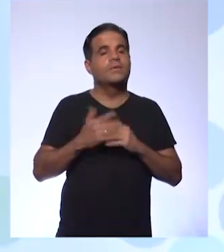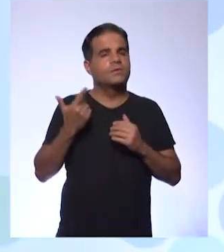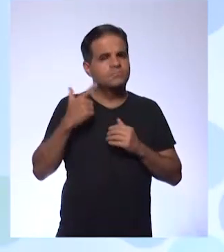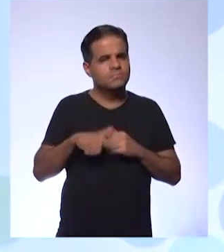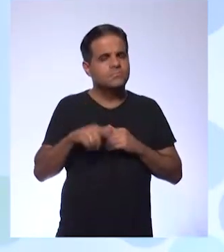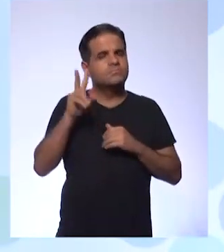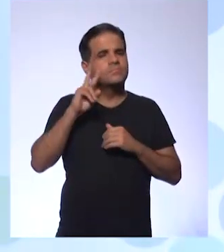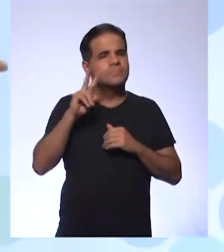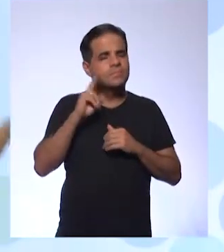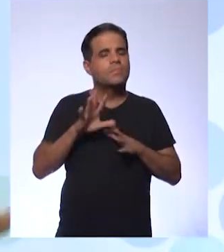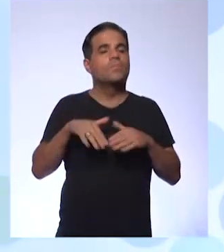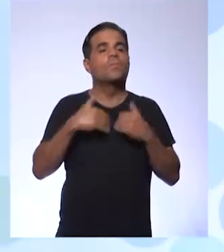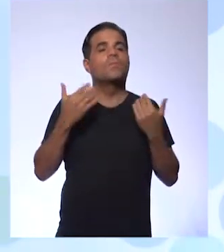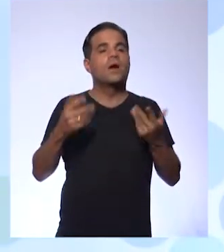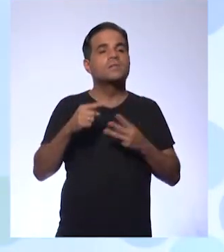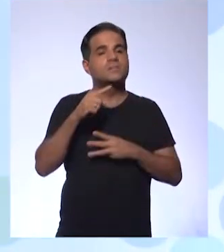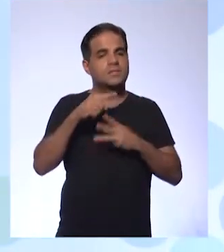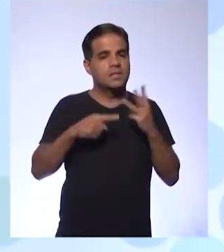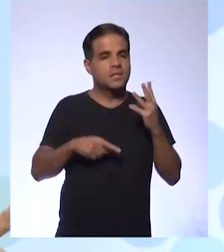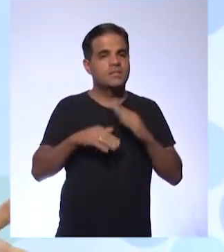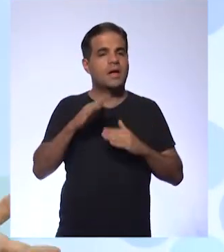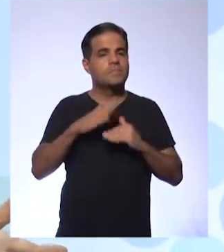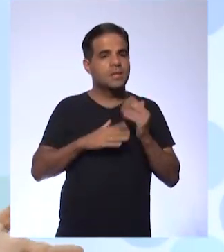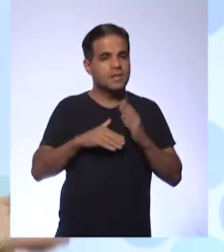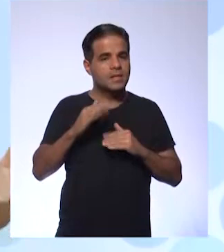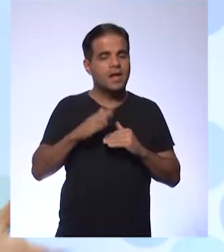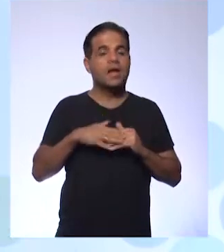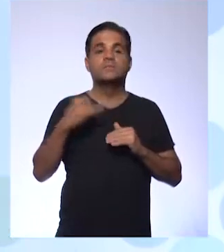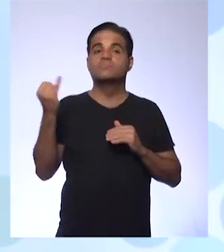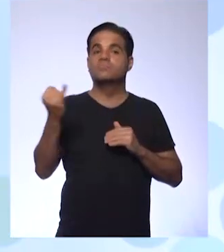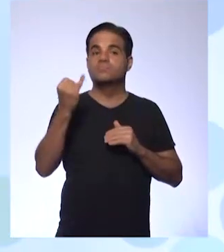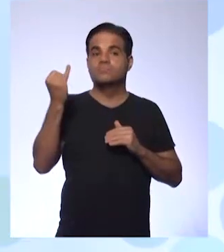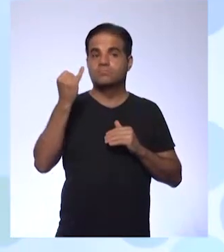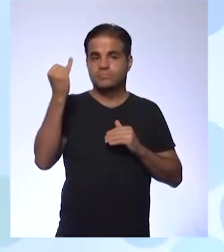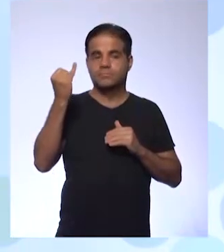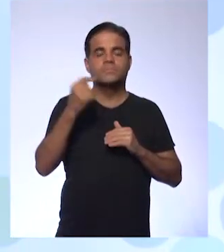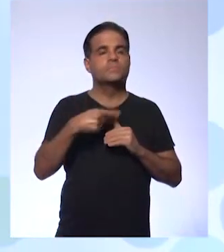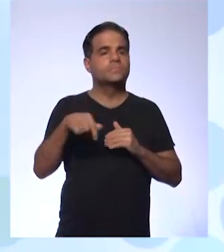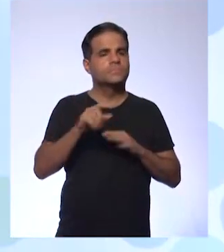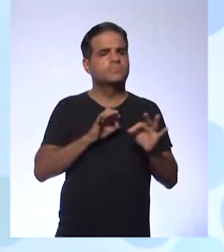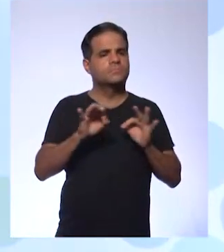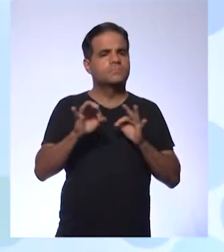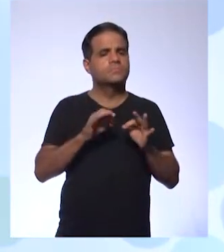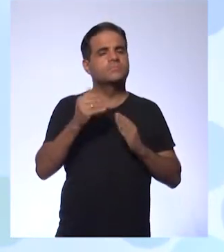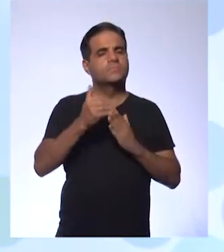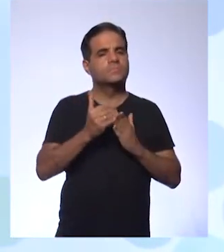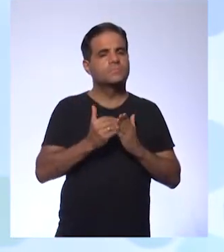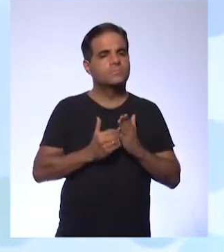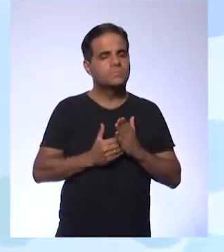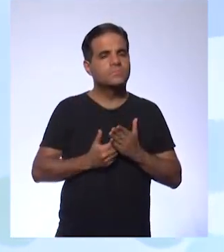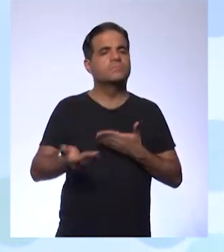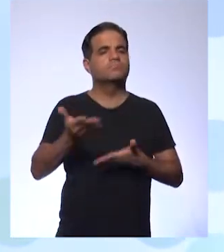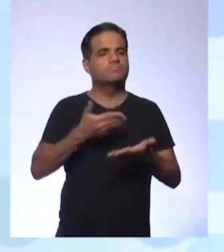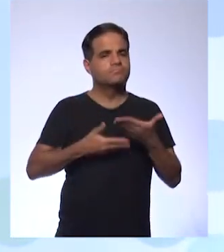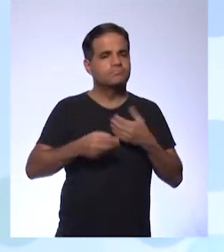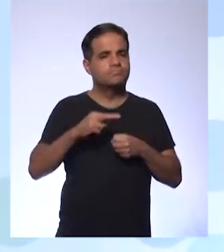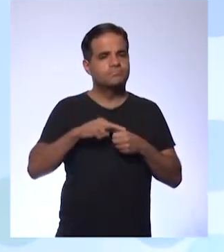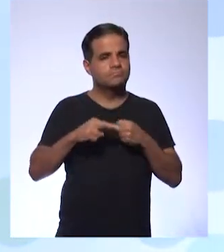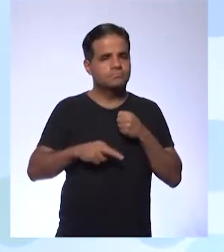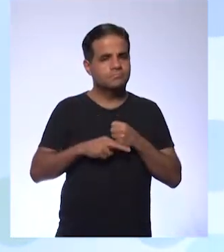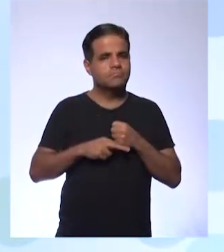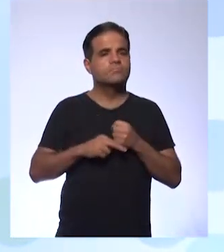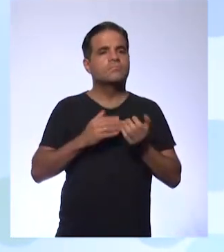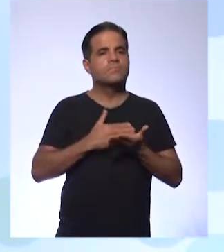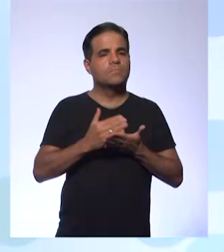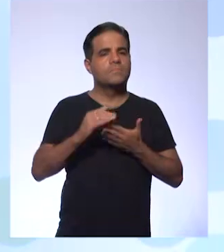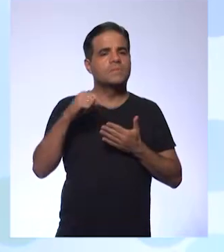reforçar quais eram essas 3 habilidades essenciais aqui para preparar para o nosso programa de recuperação, que começa na semana que vem.